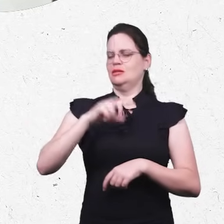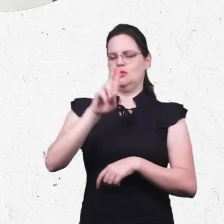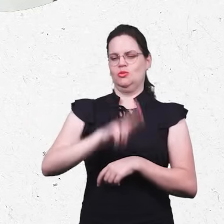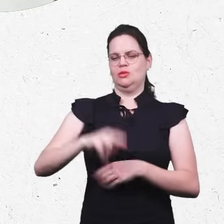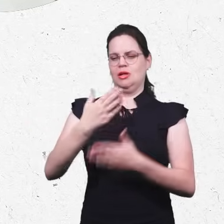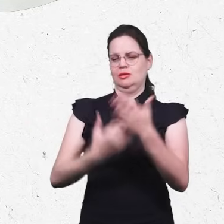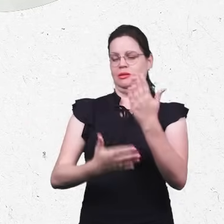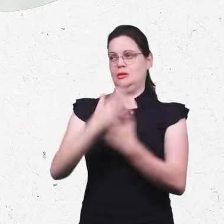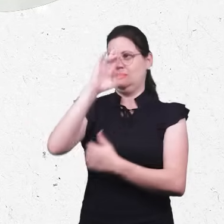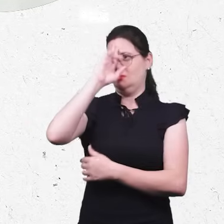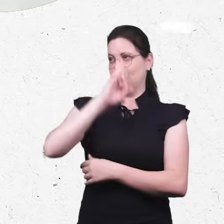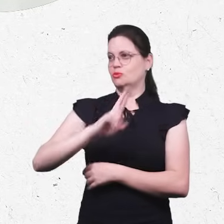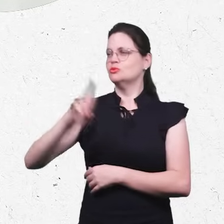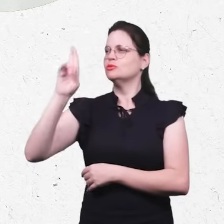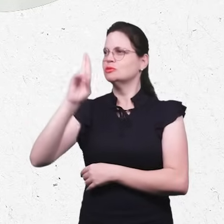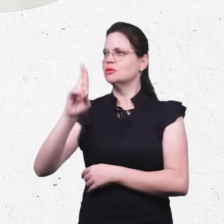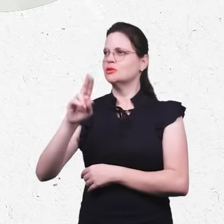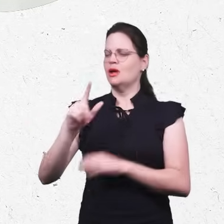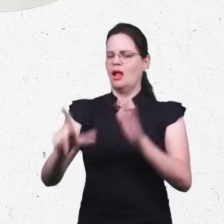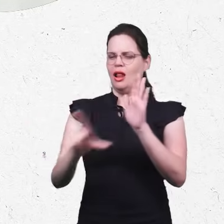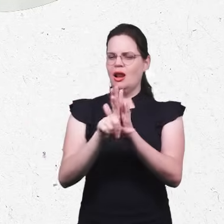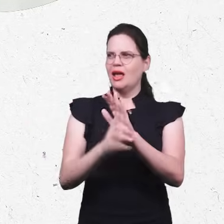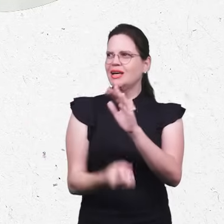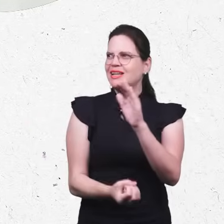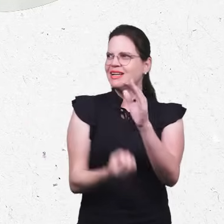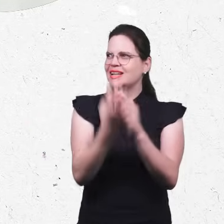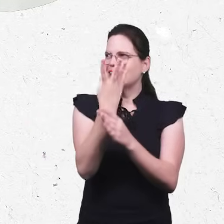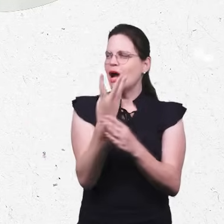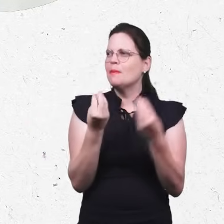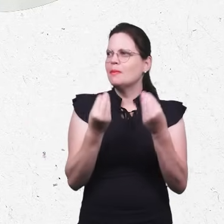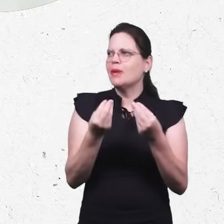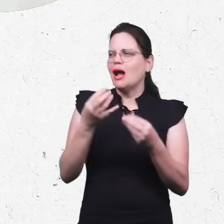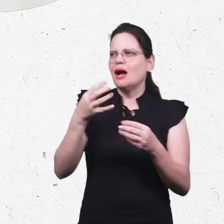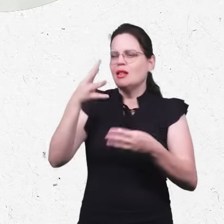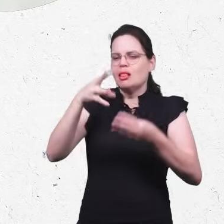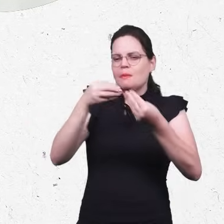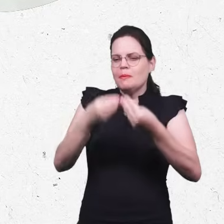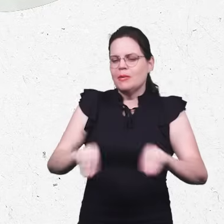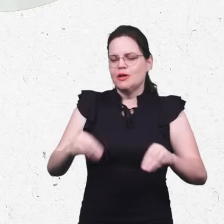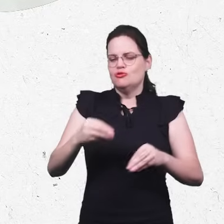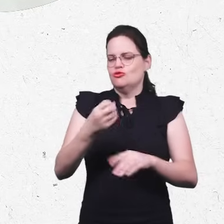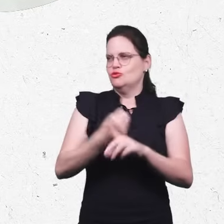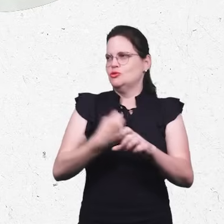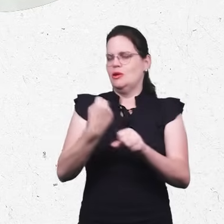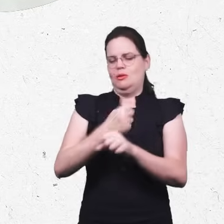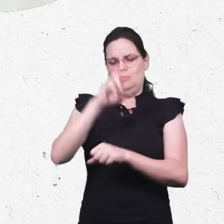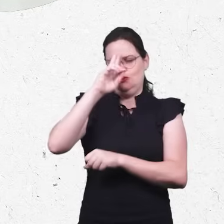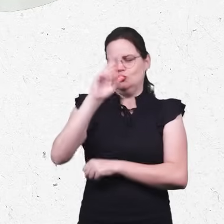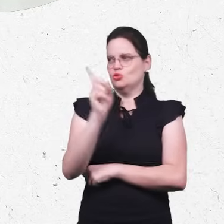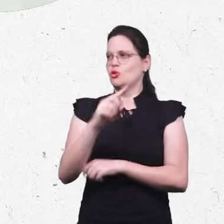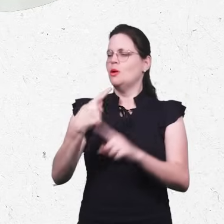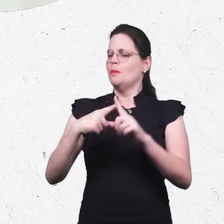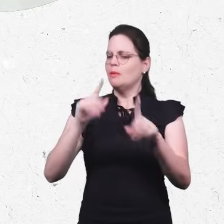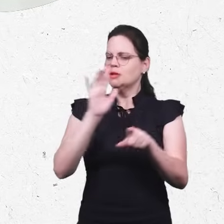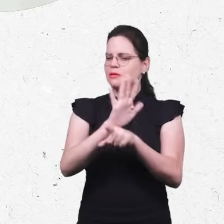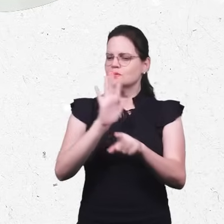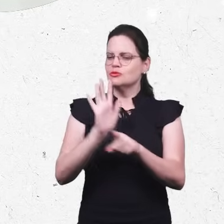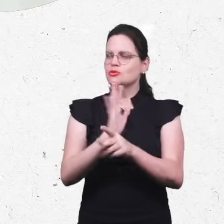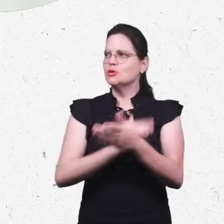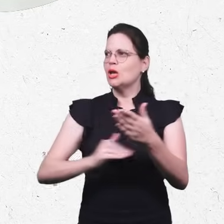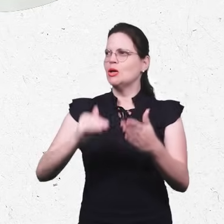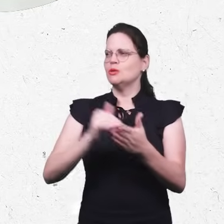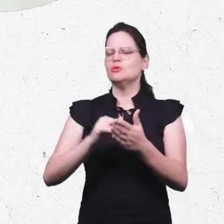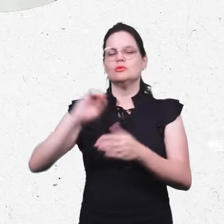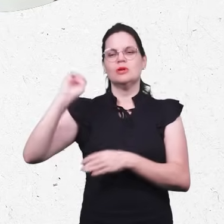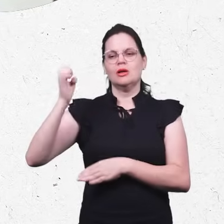do Senhor, ó Deus, para que nenhuma lei venha a ser criada, Senhor. Também, o Senhor, venha estar dando todo o discernimento, Senhor, aos Teus filhos, ó Deus, ali